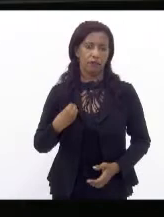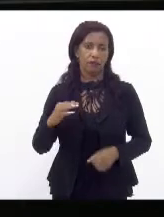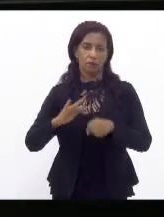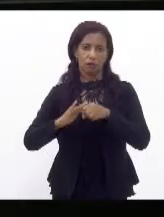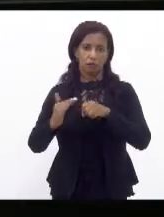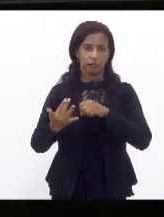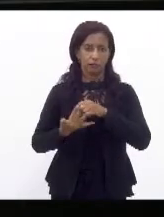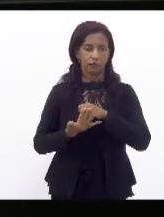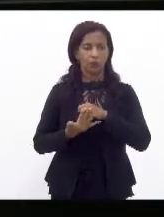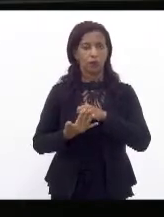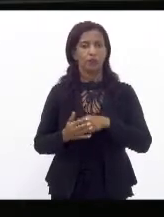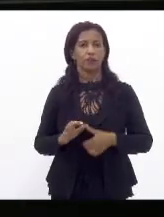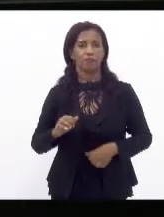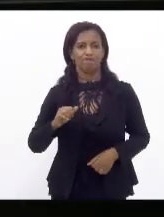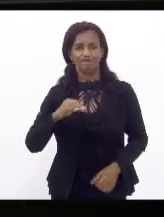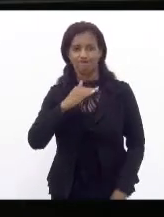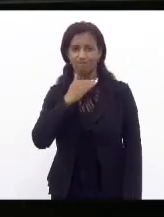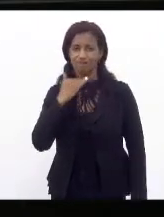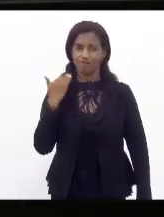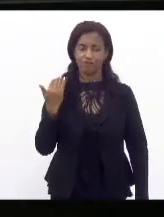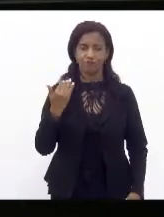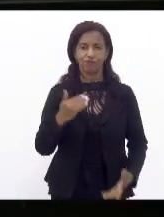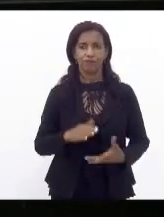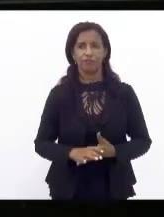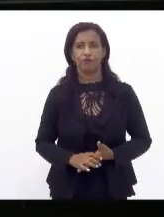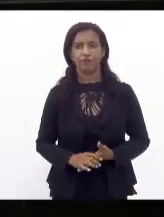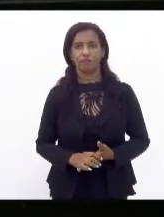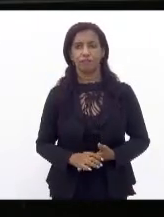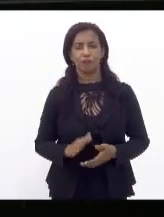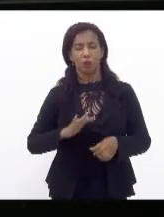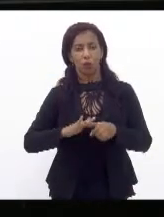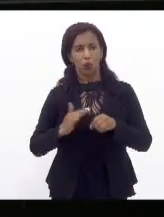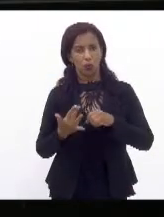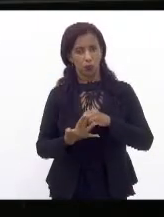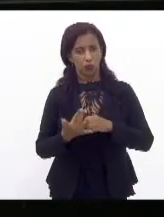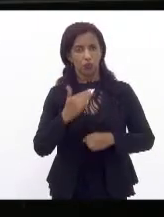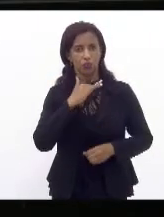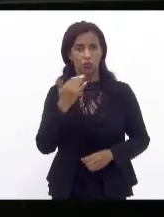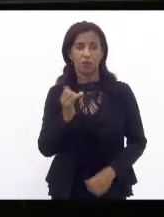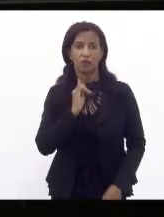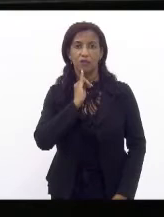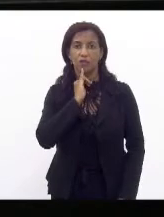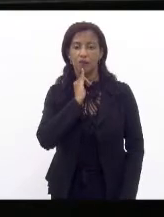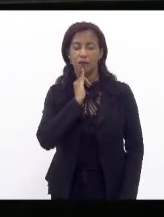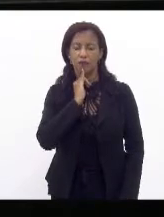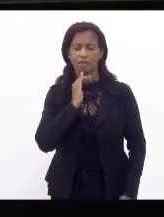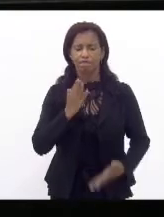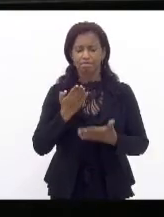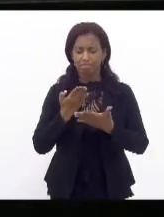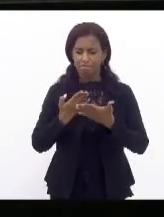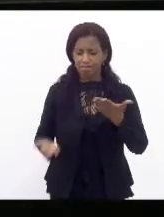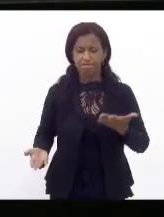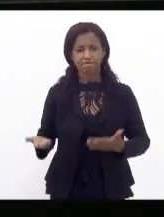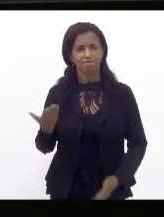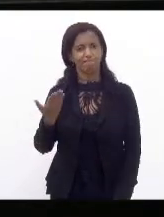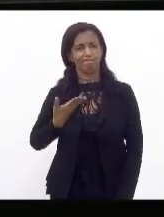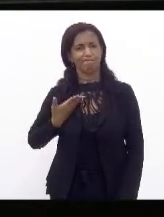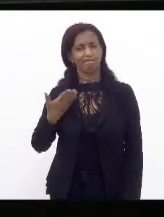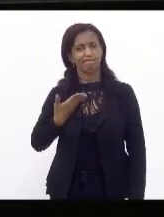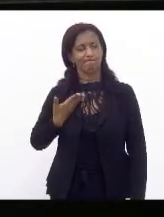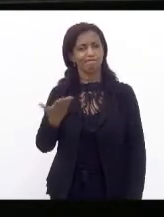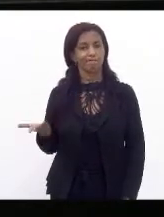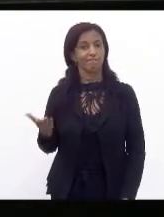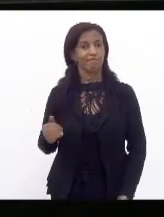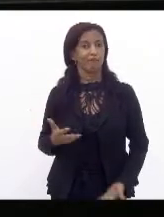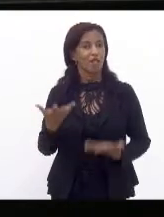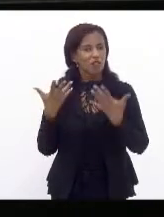Covid, né? Faleceu de Covid e, infelizmente, perdemos esse grande camarada. Mas